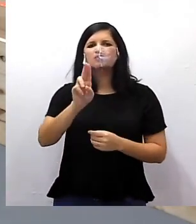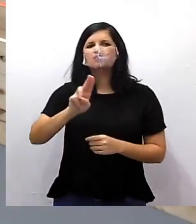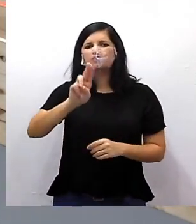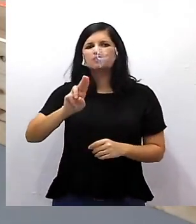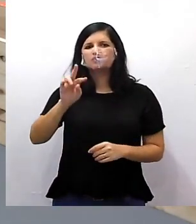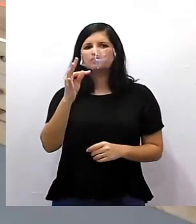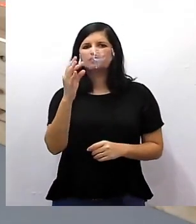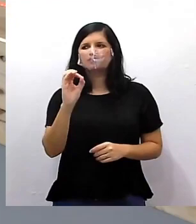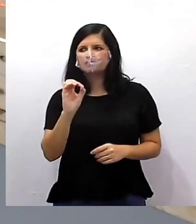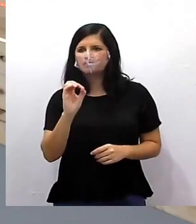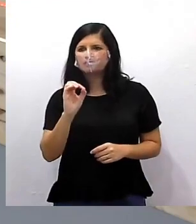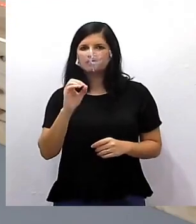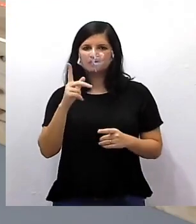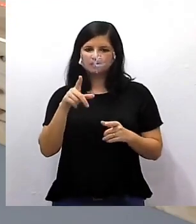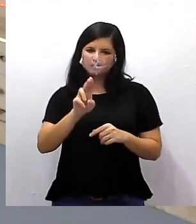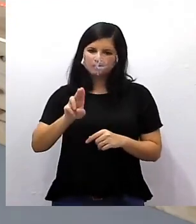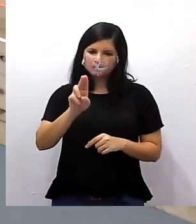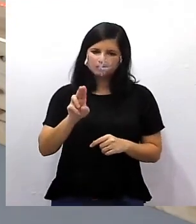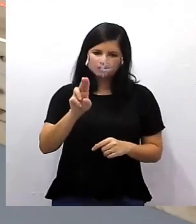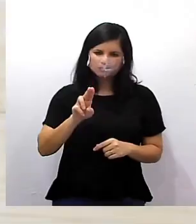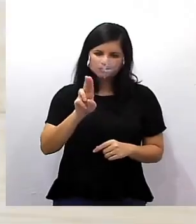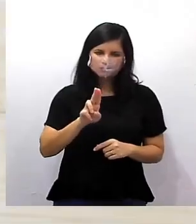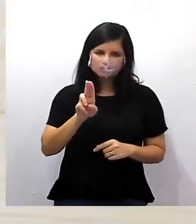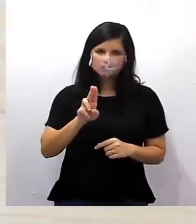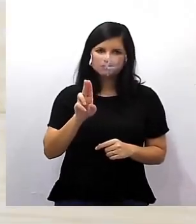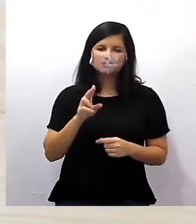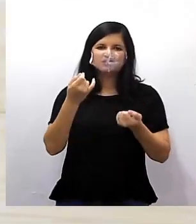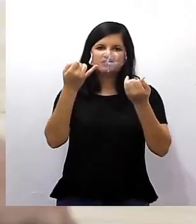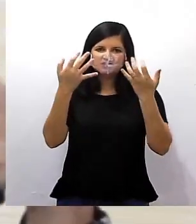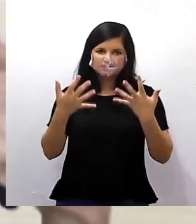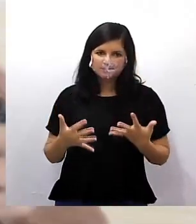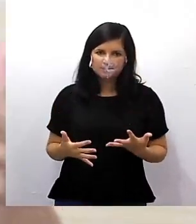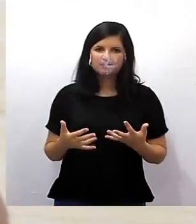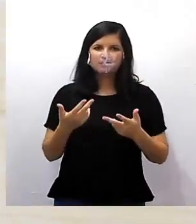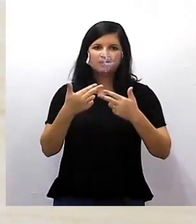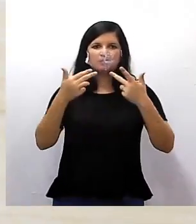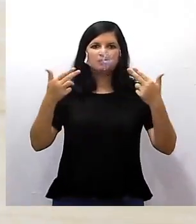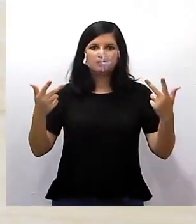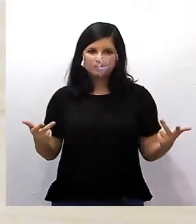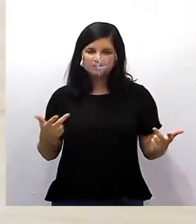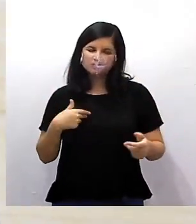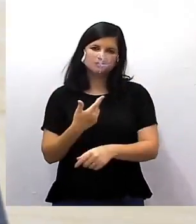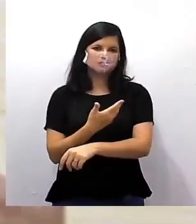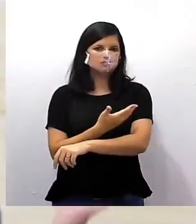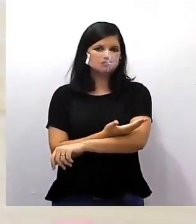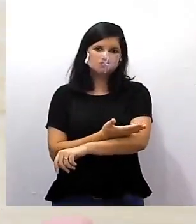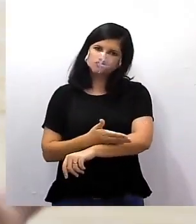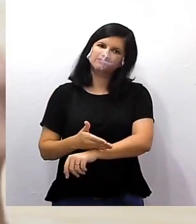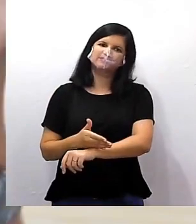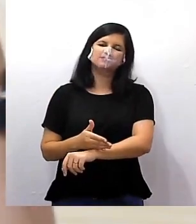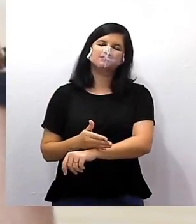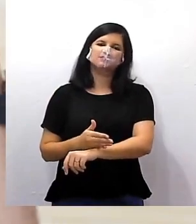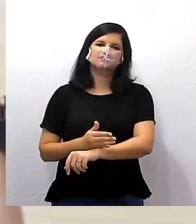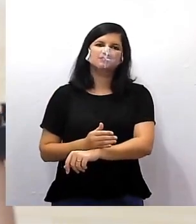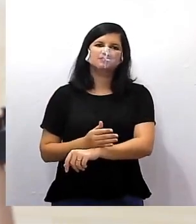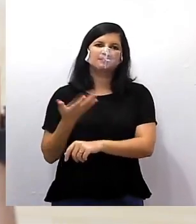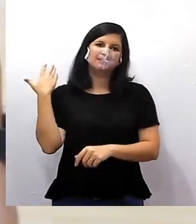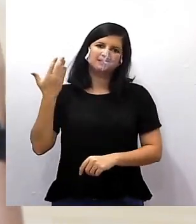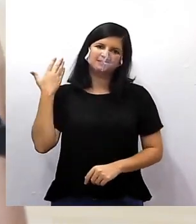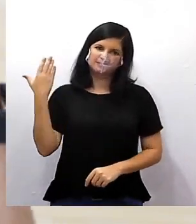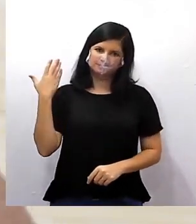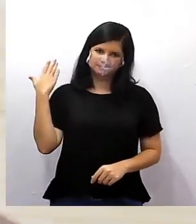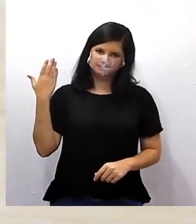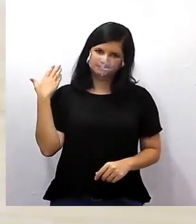eu utilizo essa expressão aí, eu utilizo para falar de coisas que eu era acostumado a realizar no